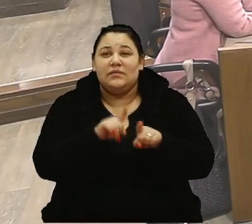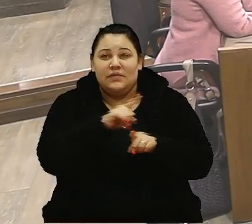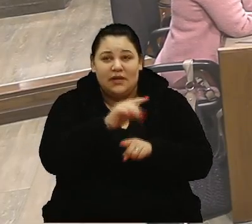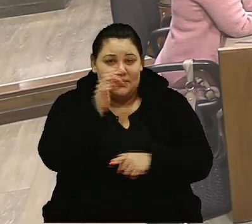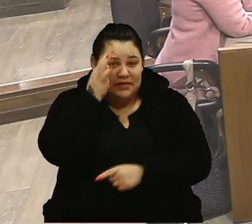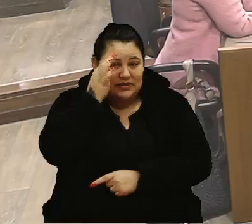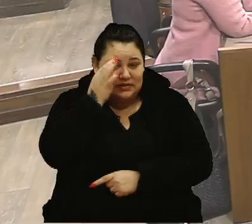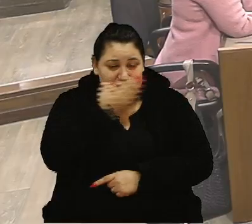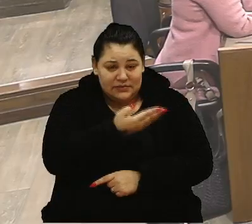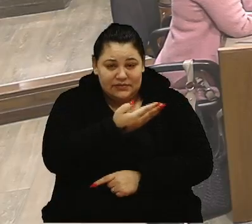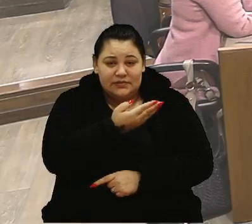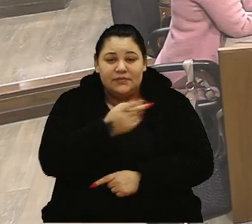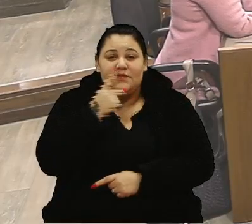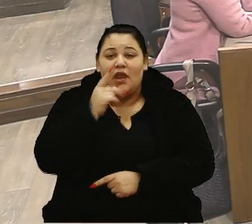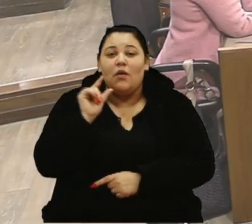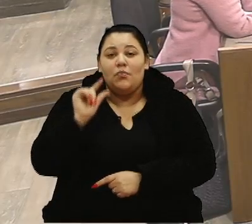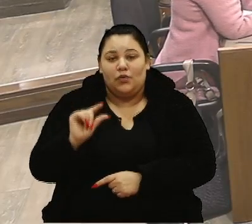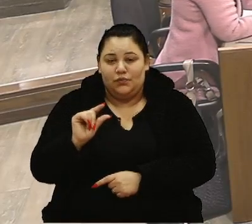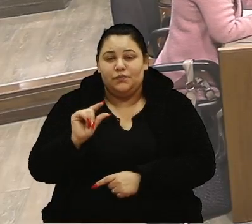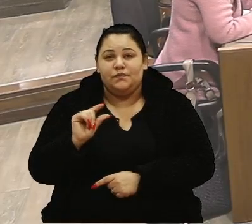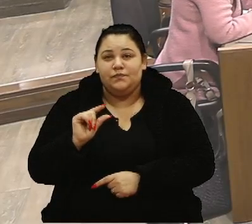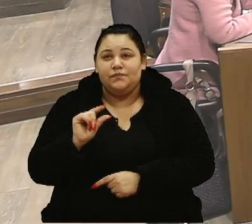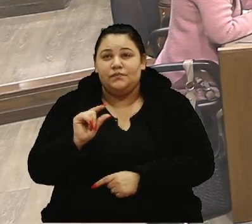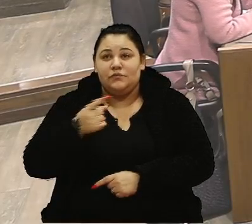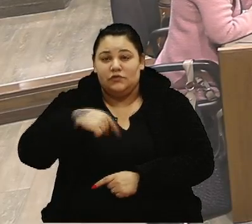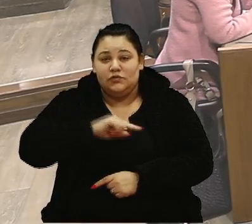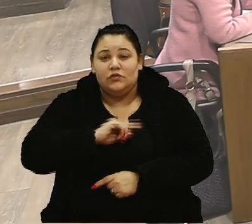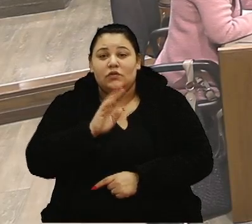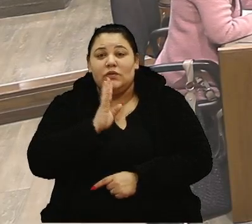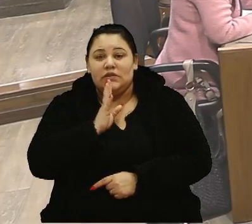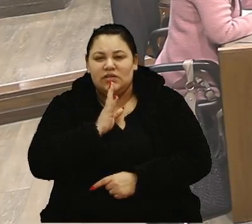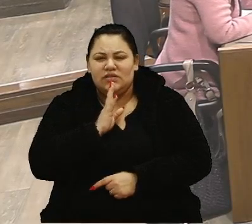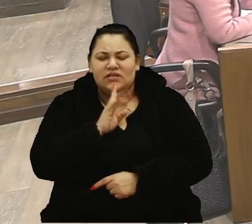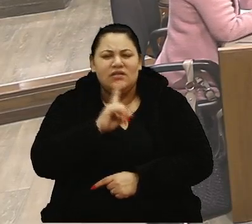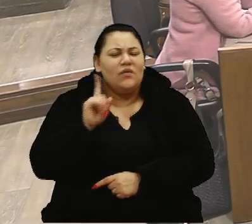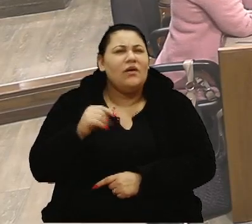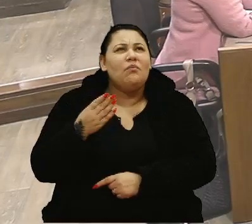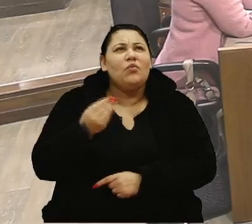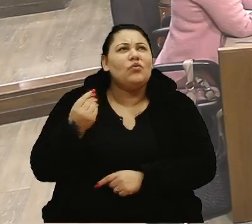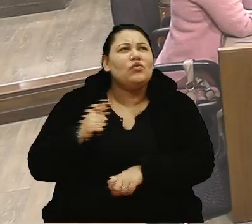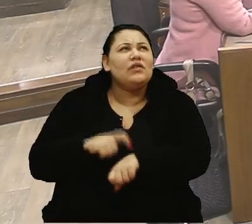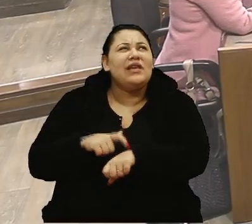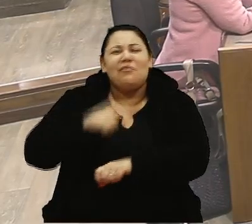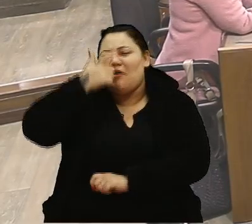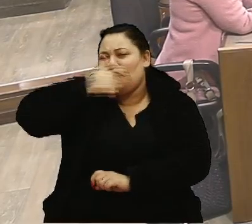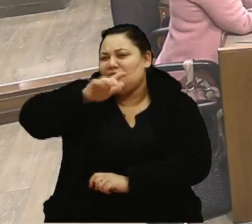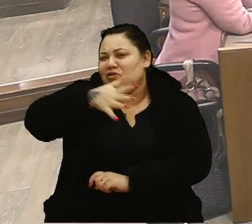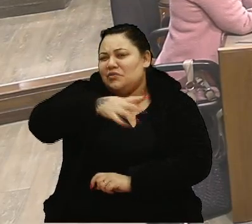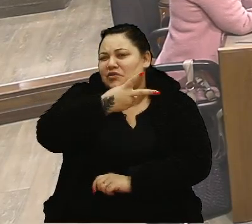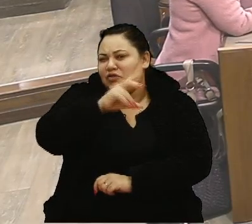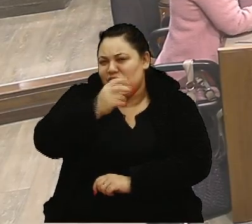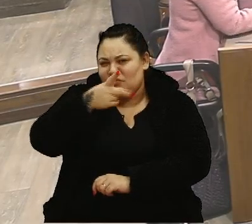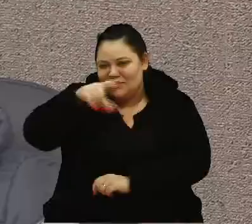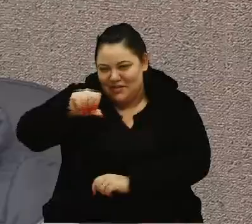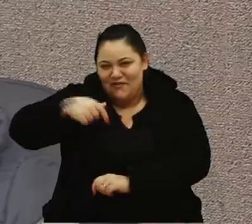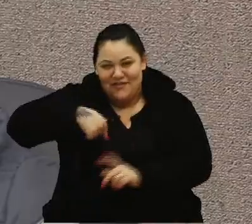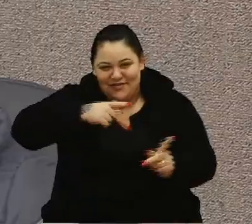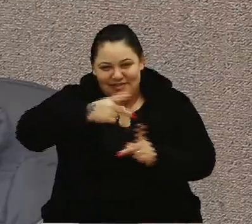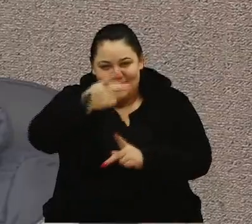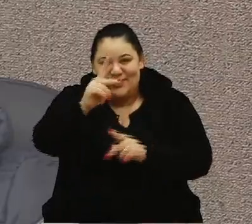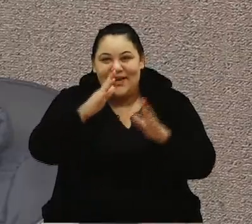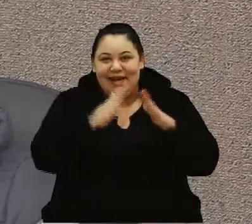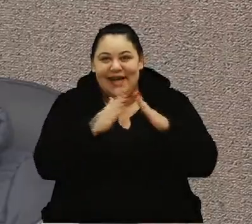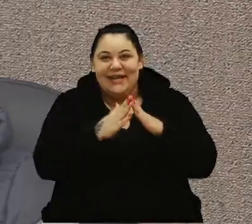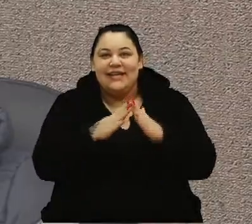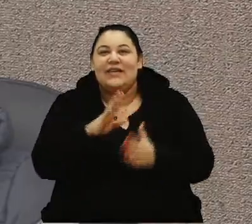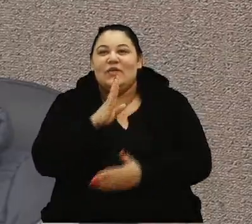poder falar um pouquinho sobre isso, né, Ali? A gente se conhece há não muito tempo, talvez 2019 tenha sido, né, quando eu visitei a tua casa, quando eu